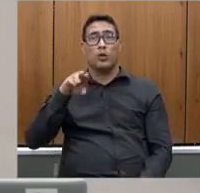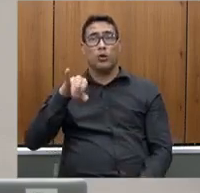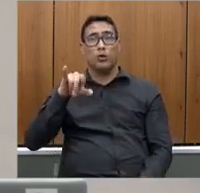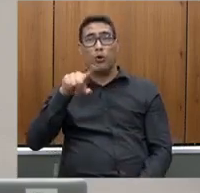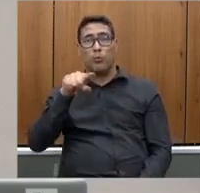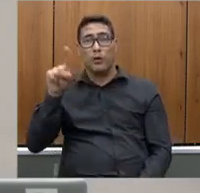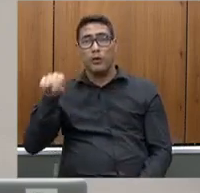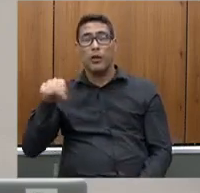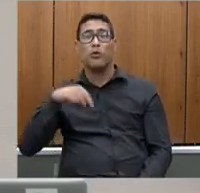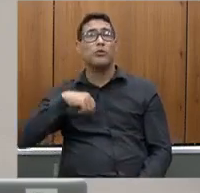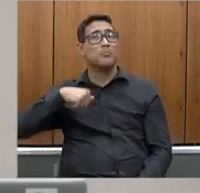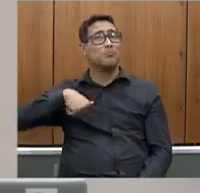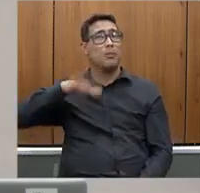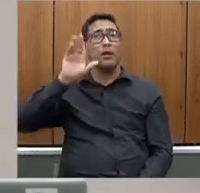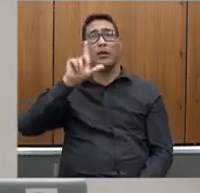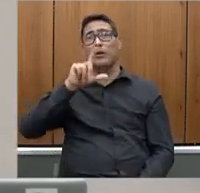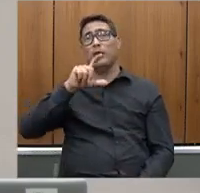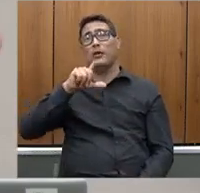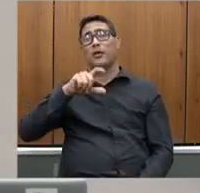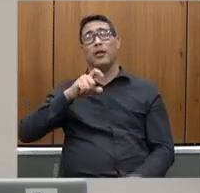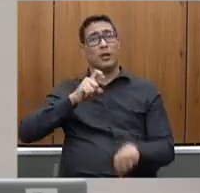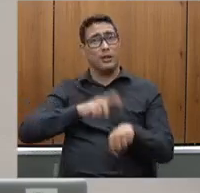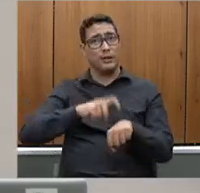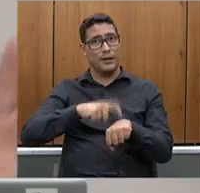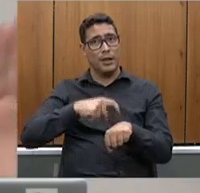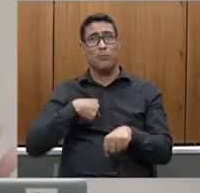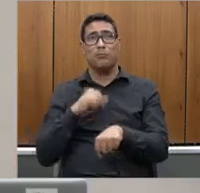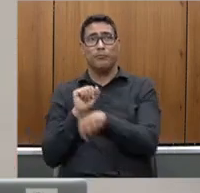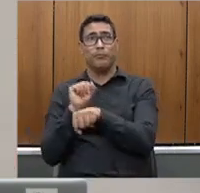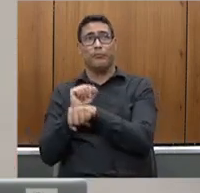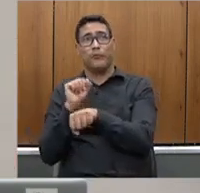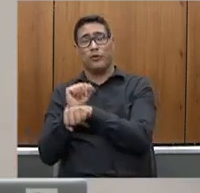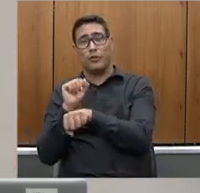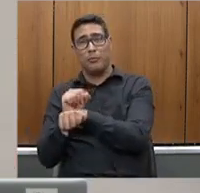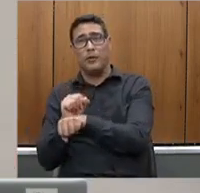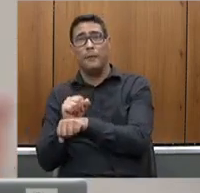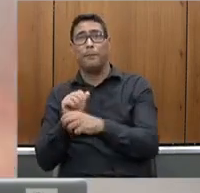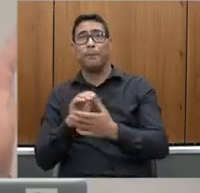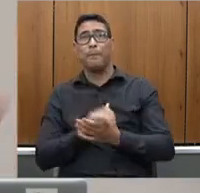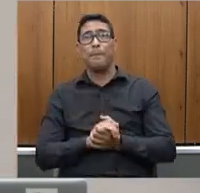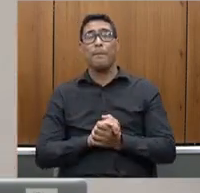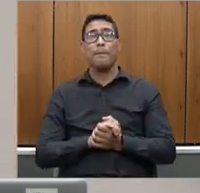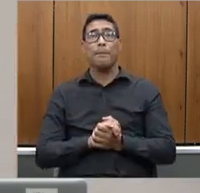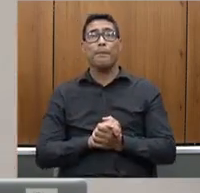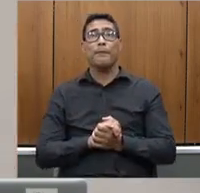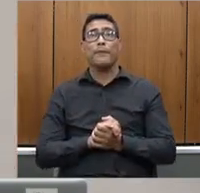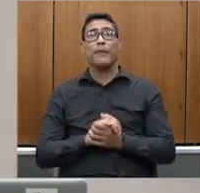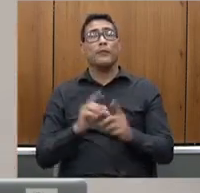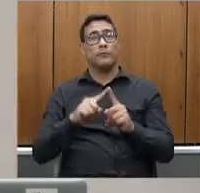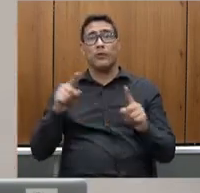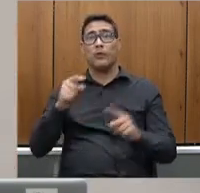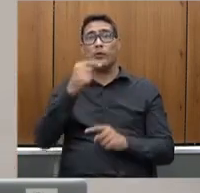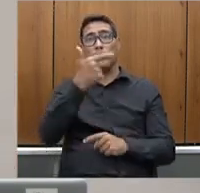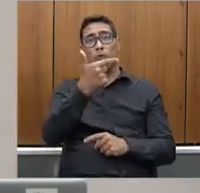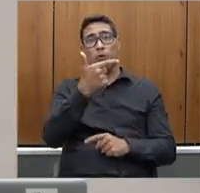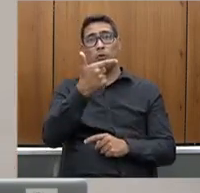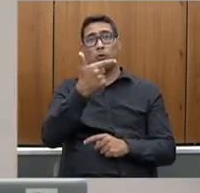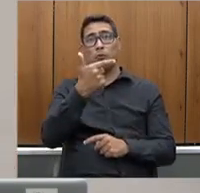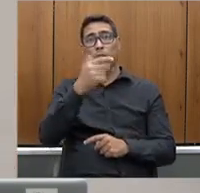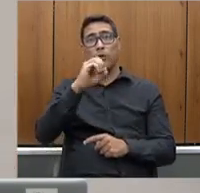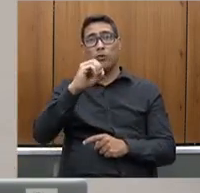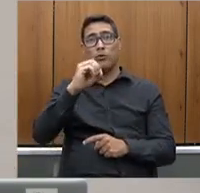maior tempo de espera eles vão para a gente ter uma agilidade Comandante apenas deste ano 2022